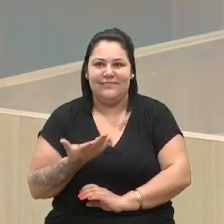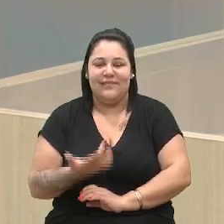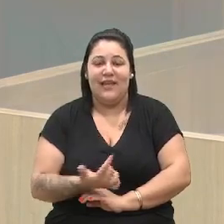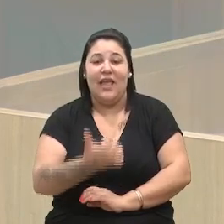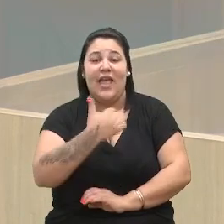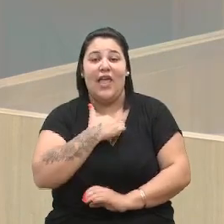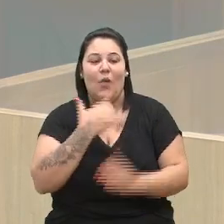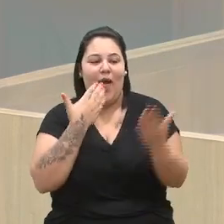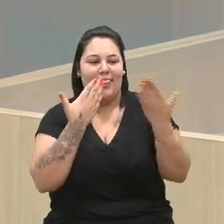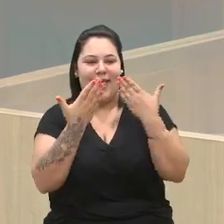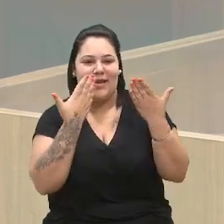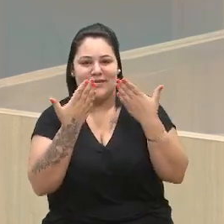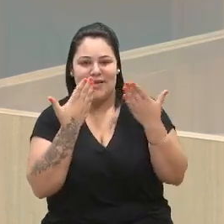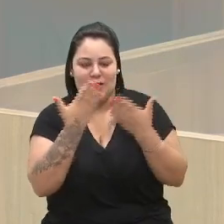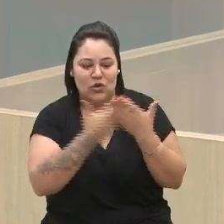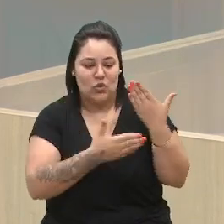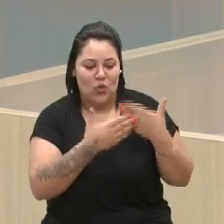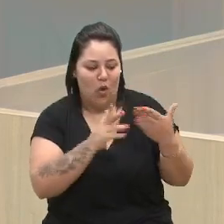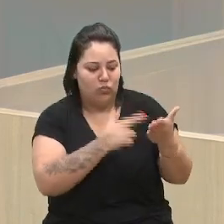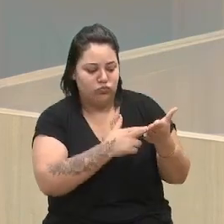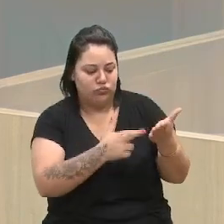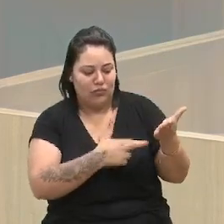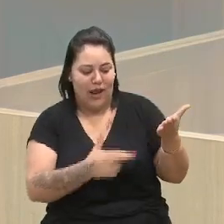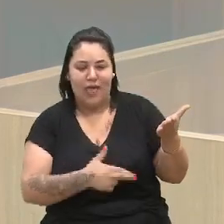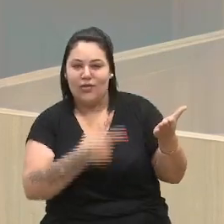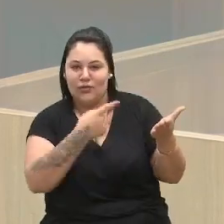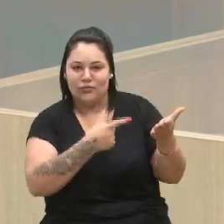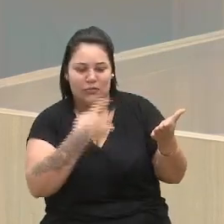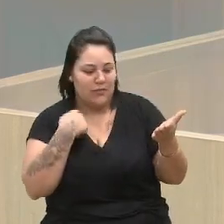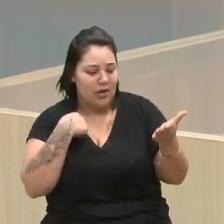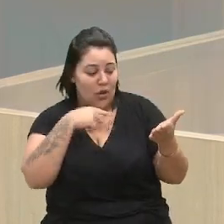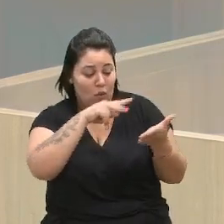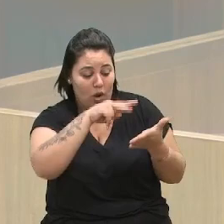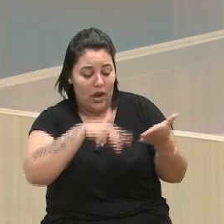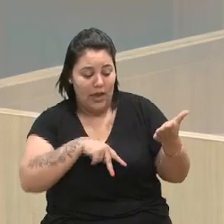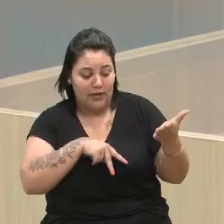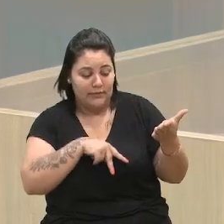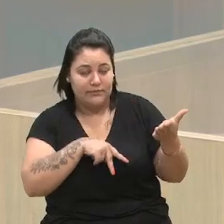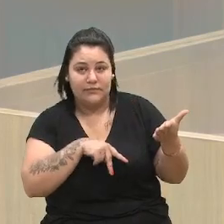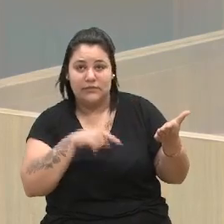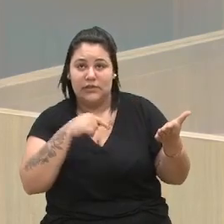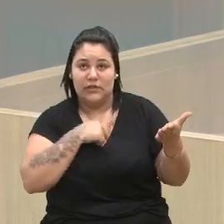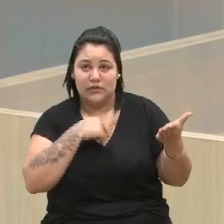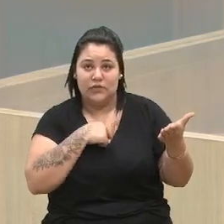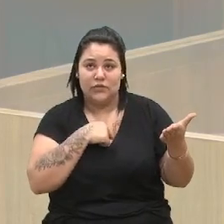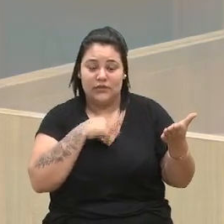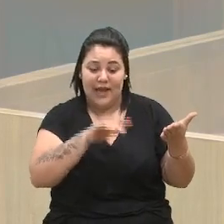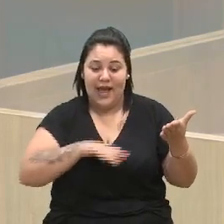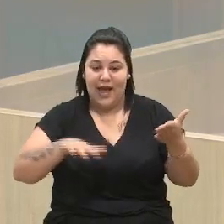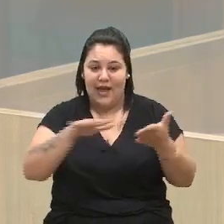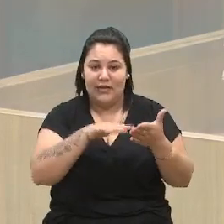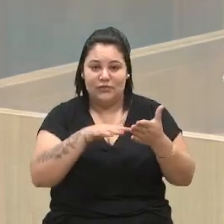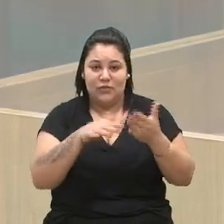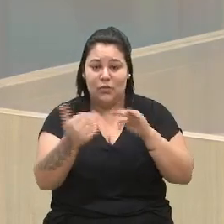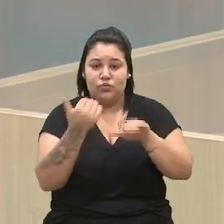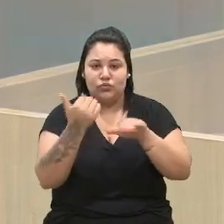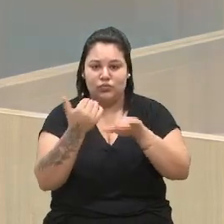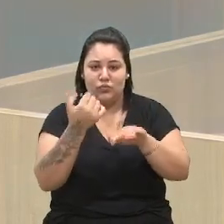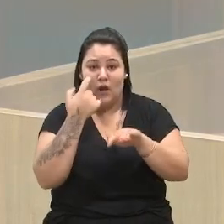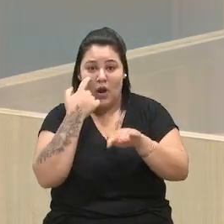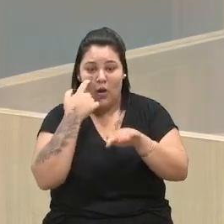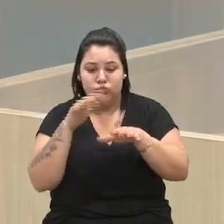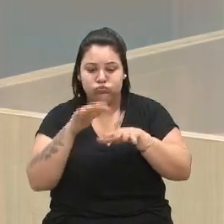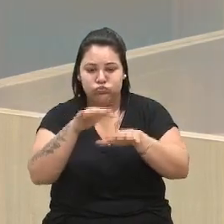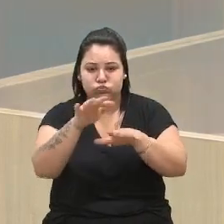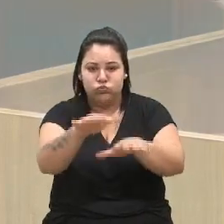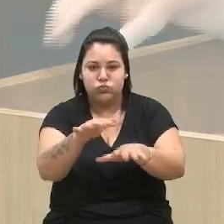todo o relatório. Eu sou um cara que sou do meio do transporte, então eu gosto de ver rua por rua e tal.